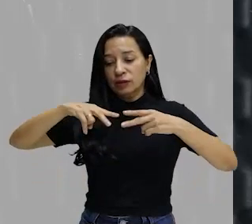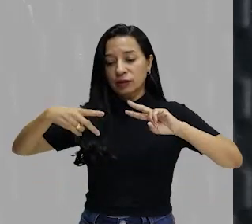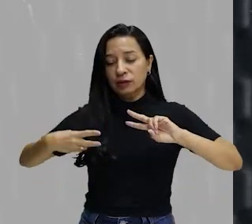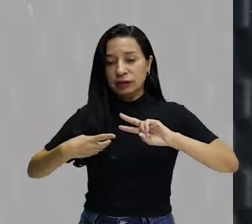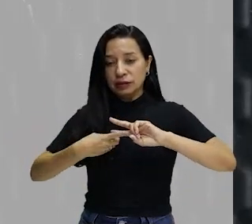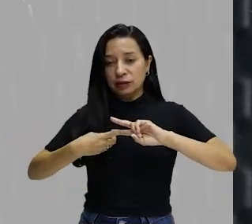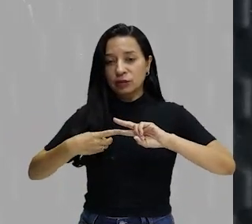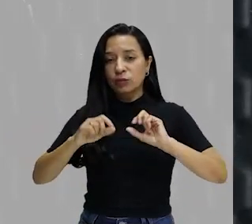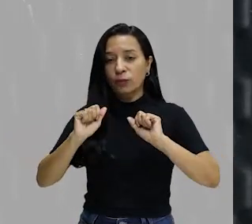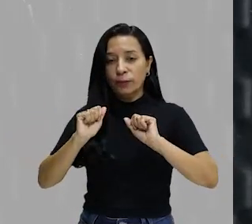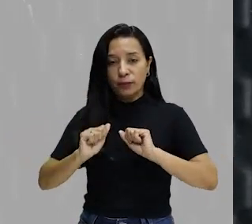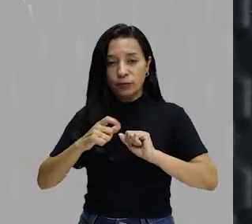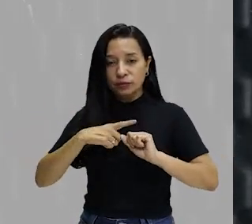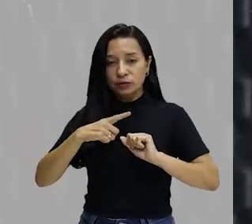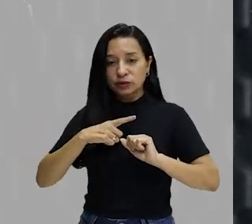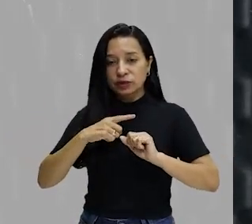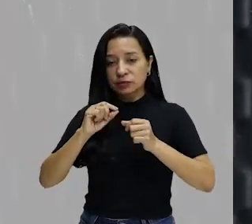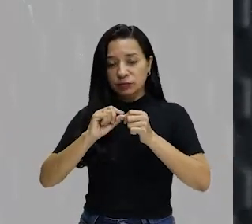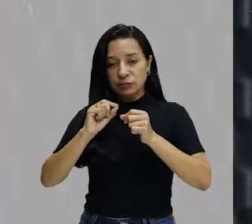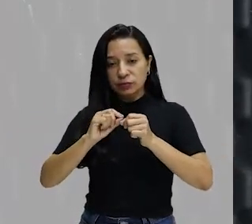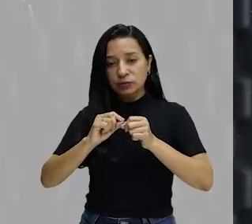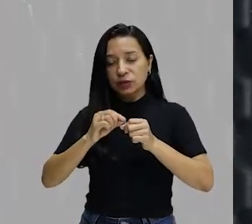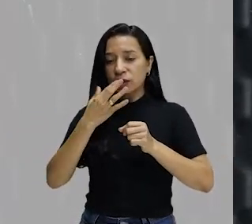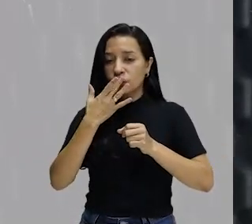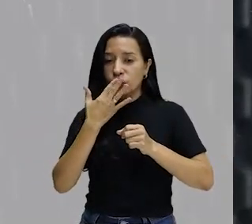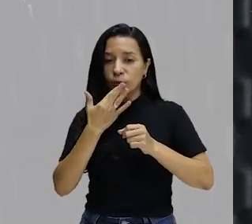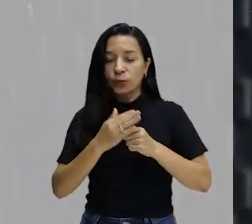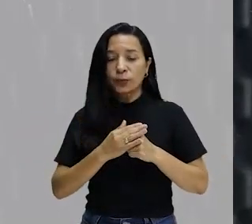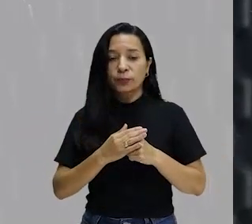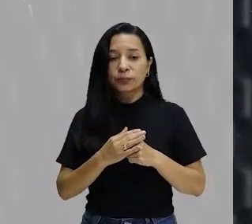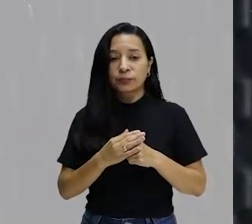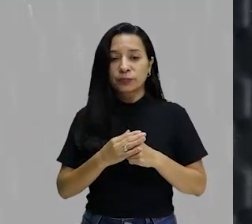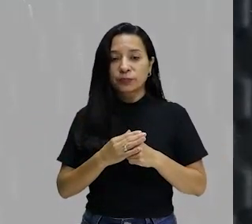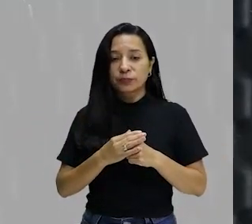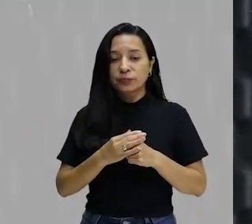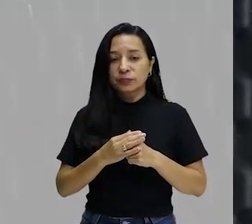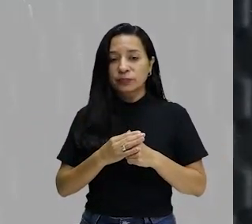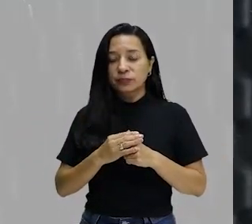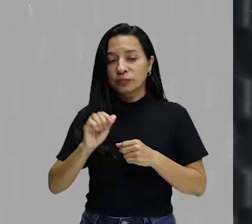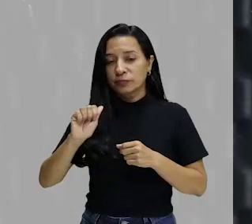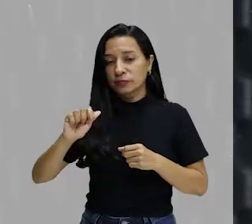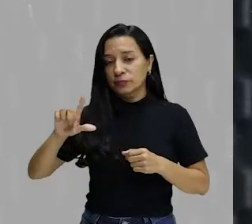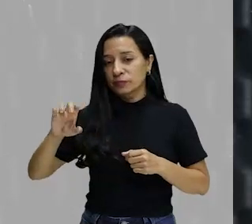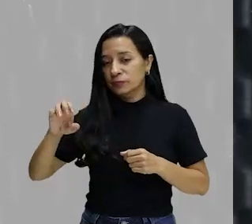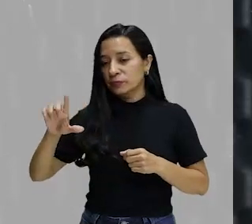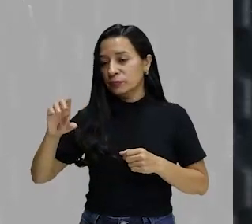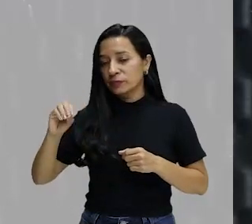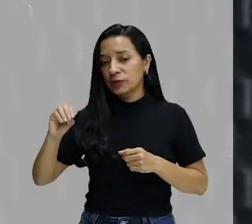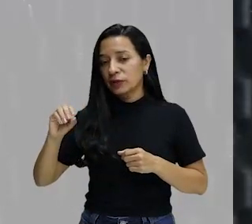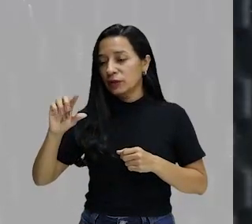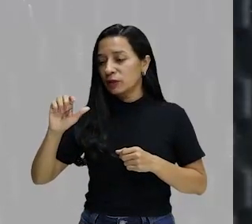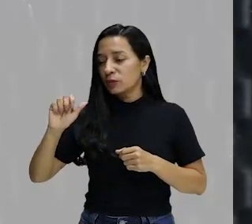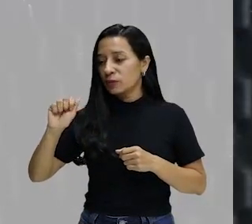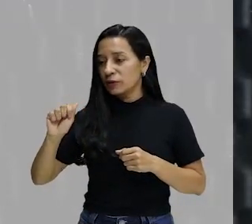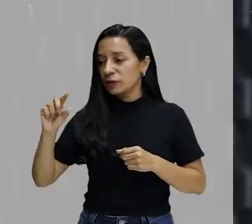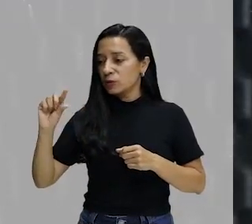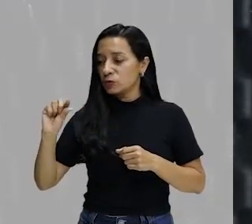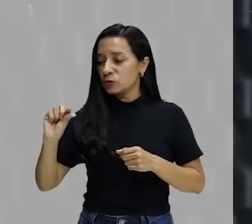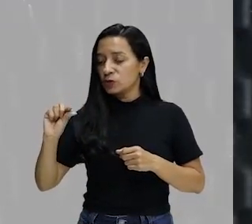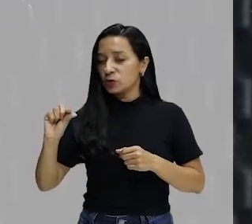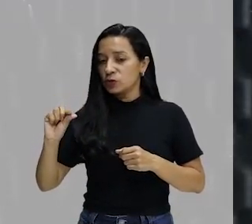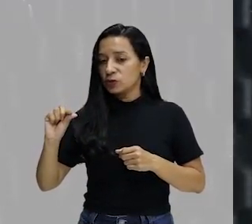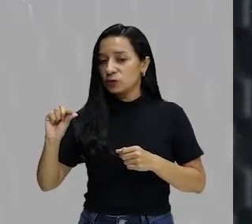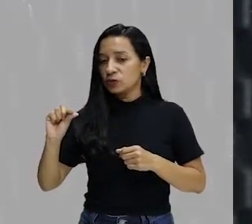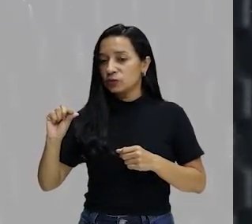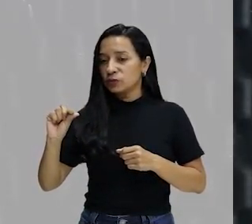melanina. O alelo azinho, que ele é recessivo, ele é um alelo que é inativo, ele é como se fosse uma